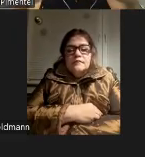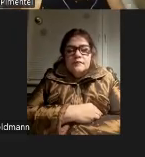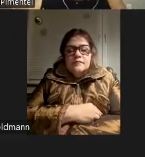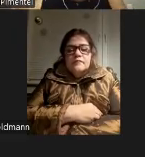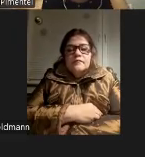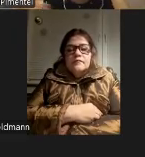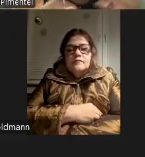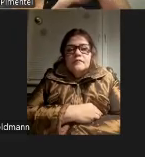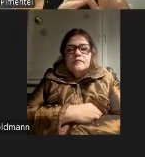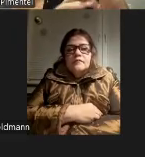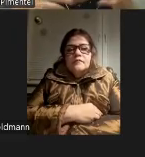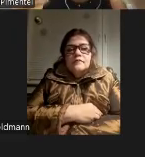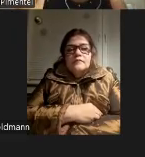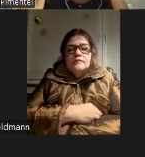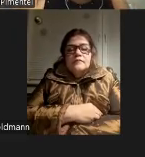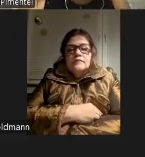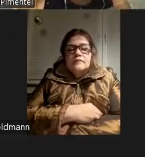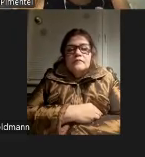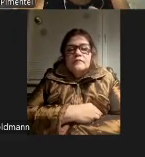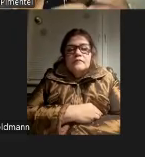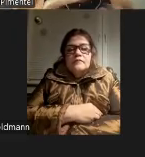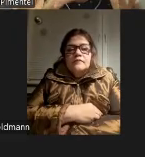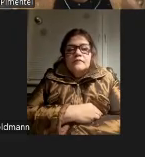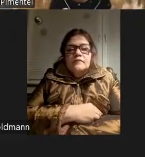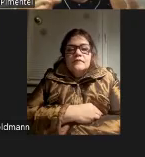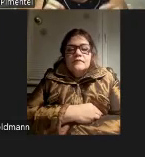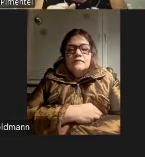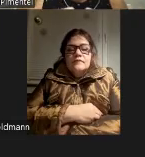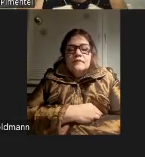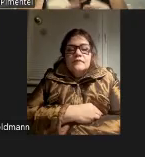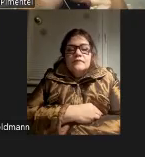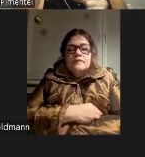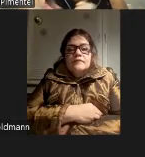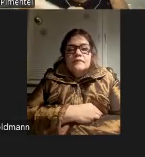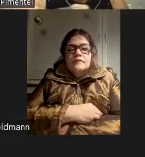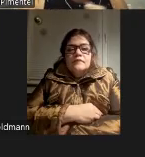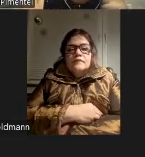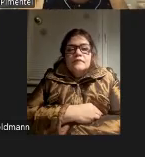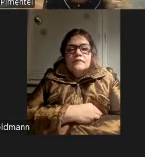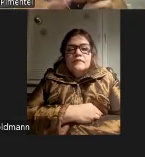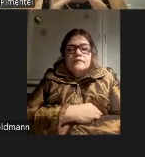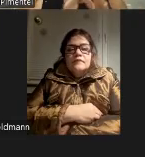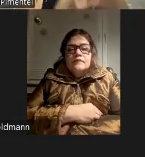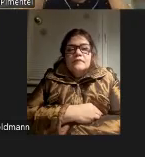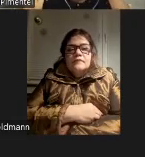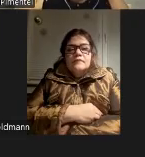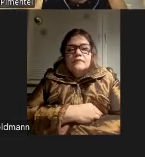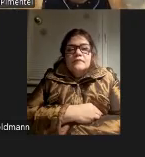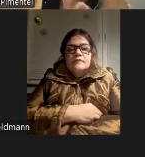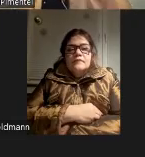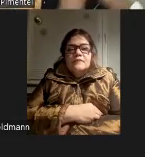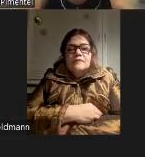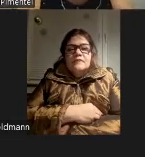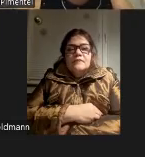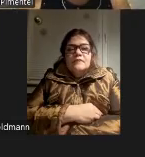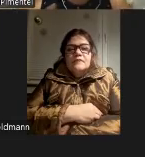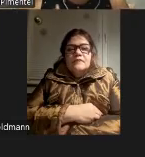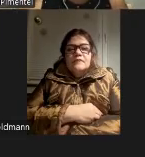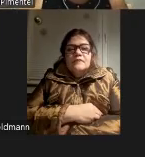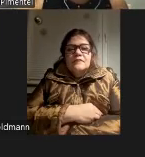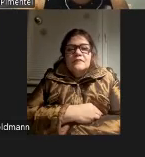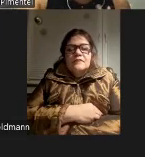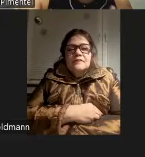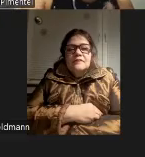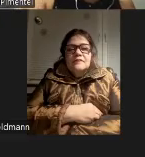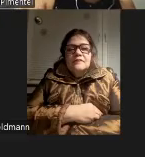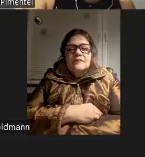falou, elas ficam ali formando placas que vão, eu gostei desse termo, assim, asfixiando ali as células